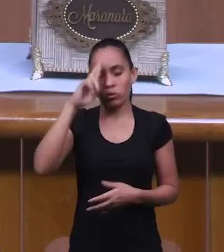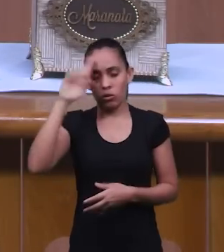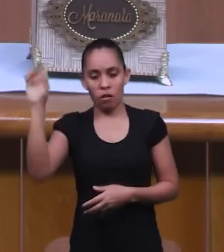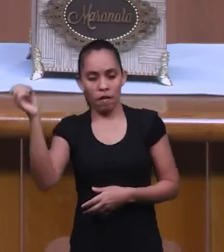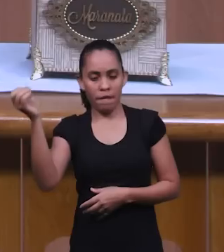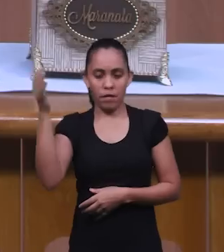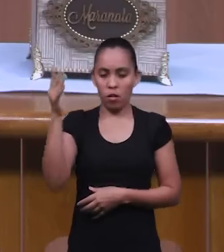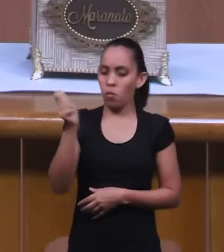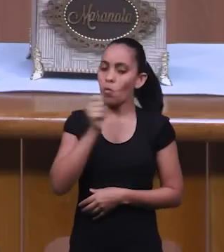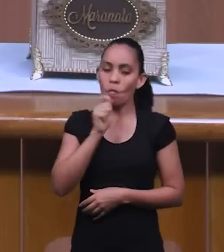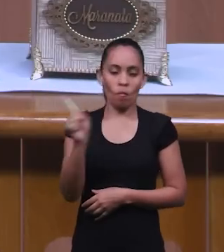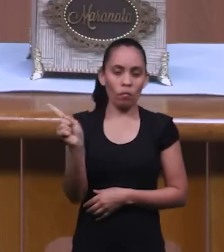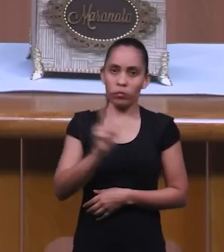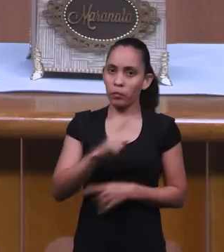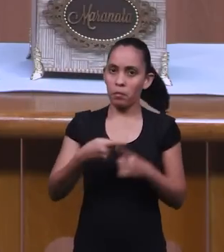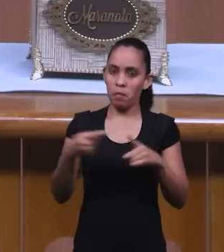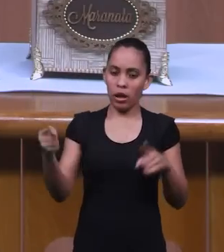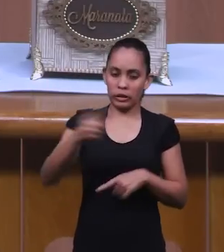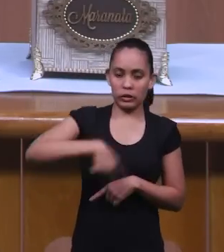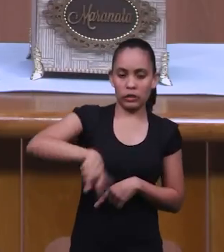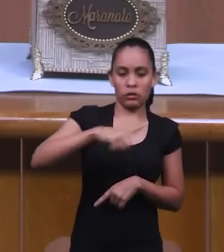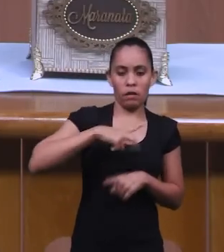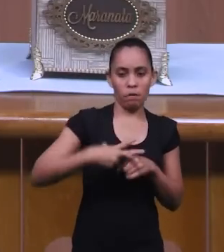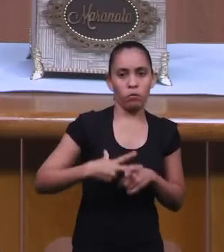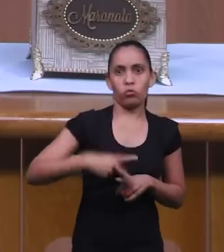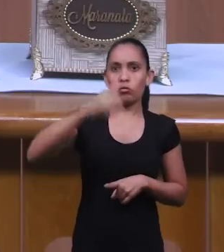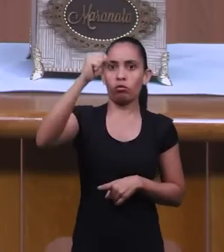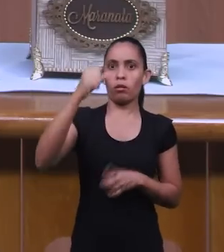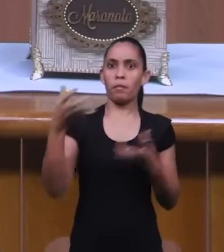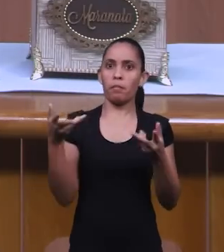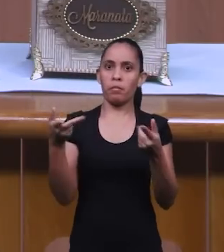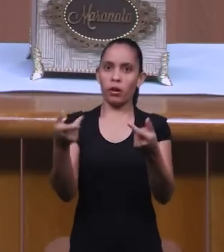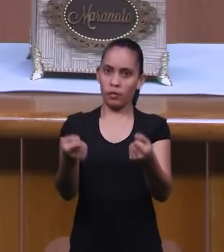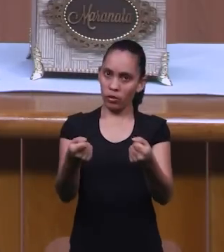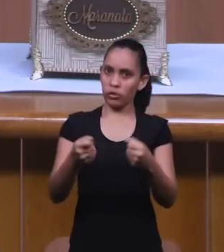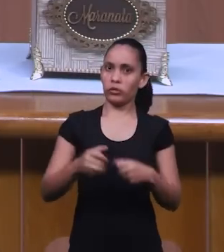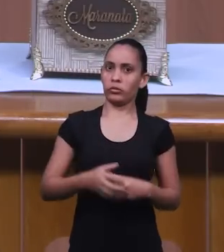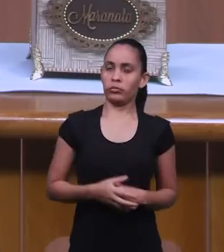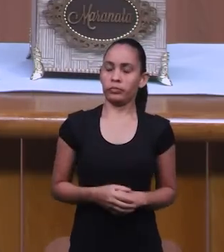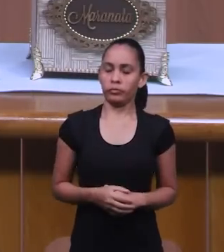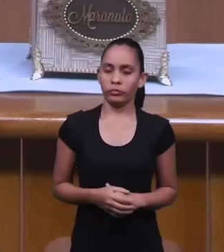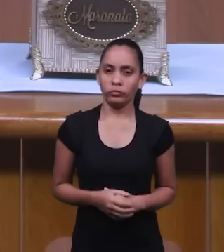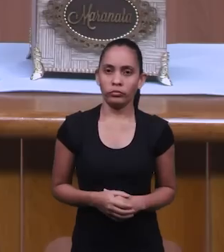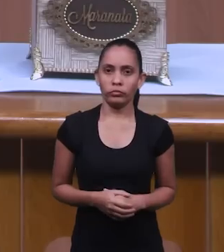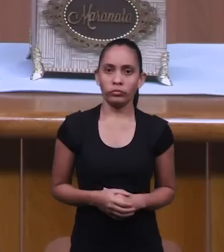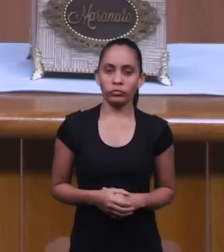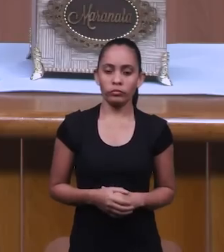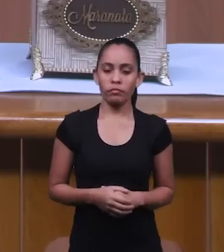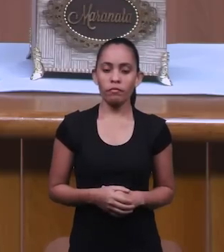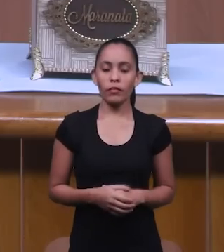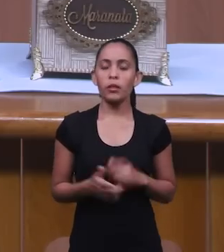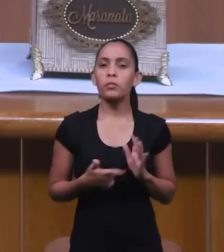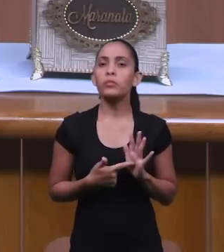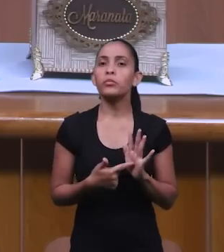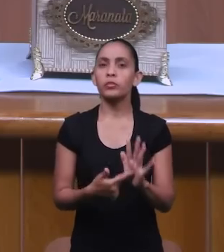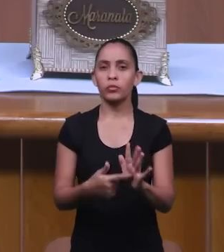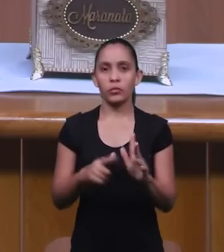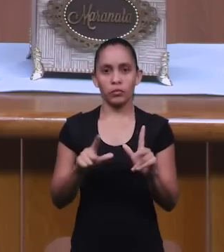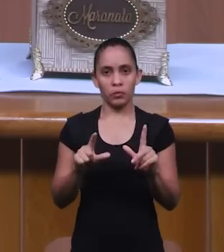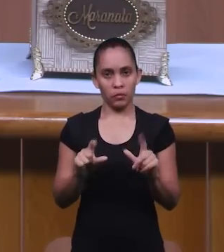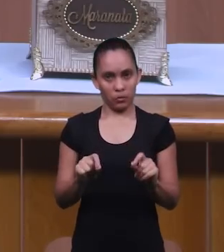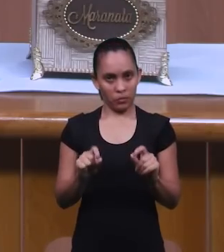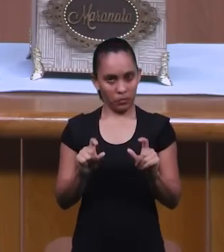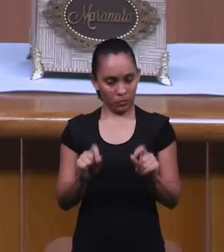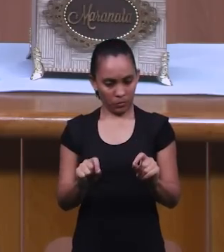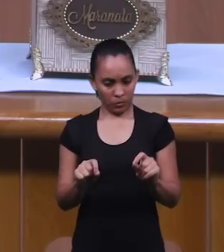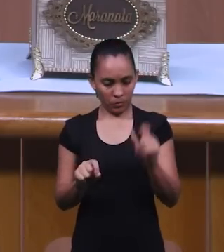ele teve uma vitória estrondosa, maravilhosa. E apareceu Melquisedeque. para falar